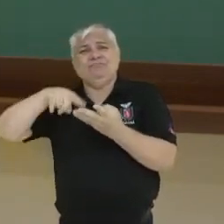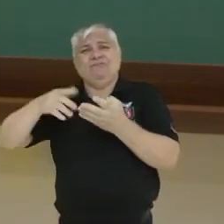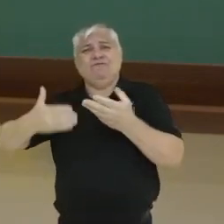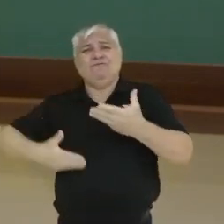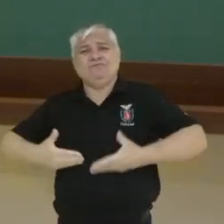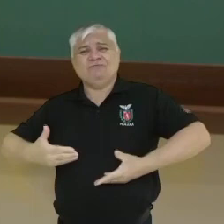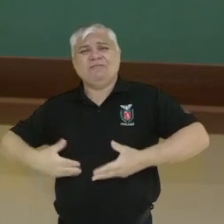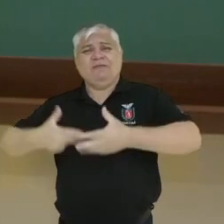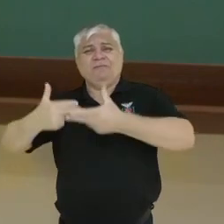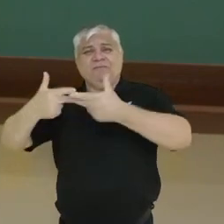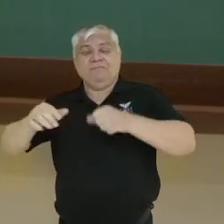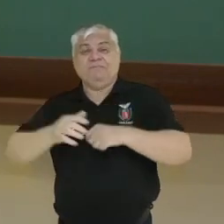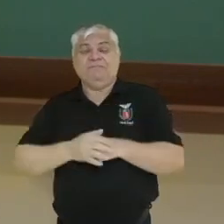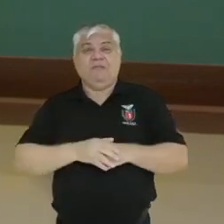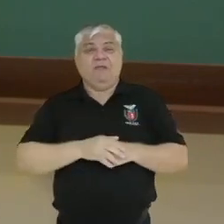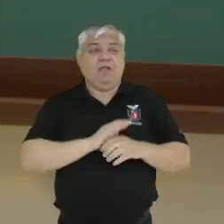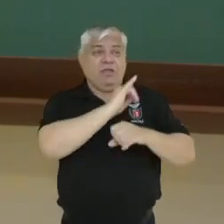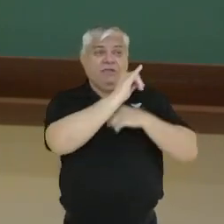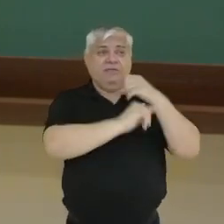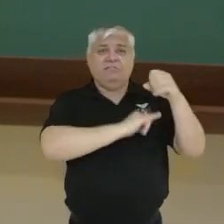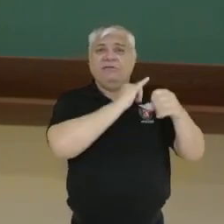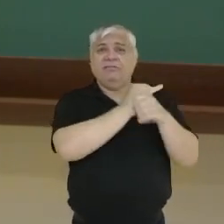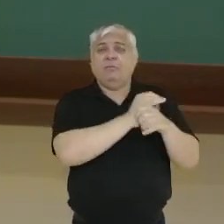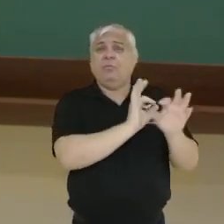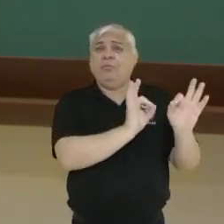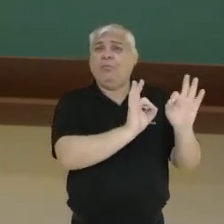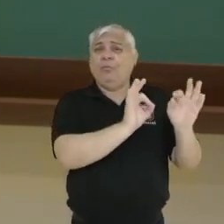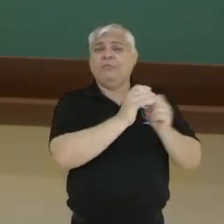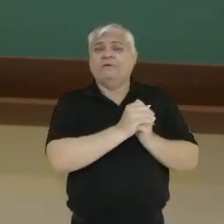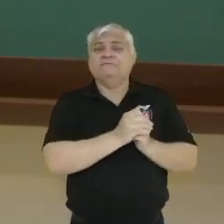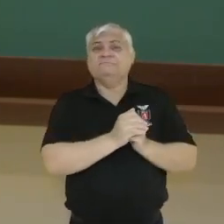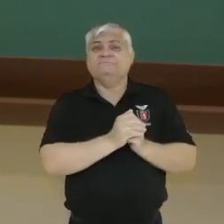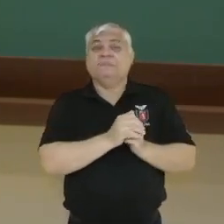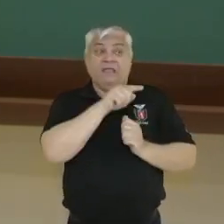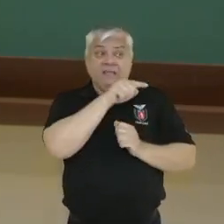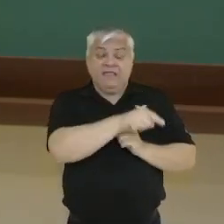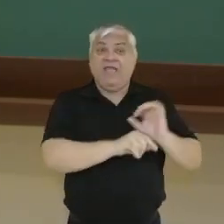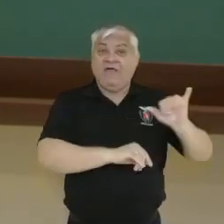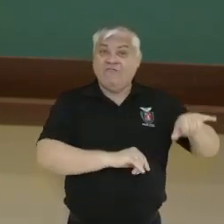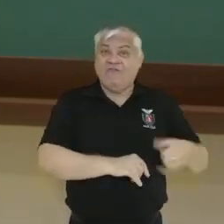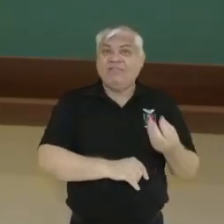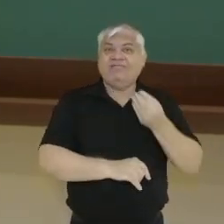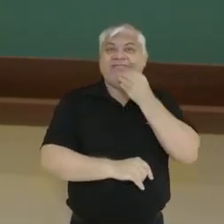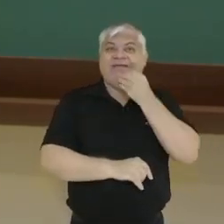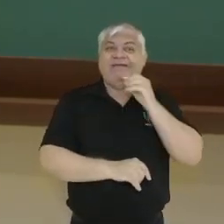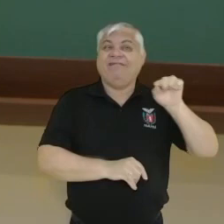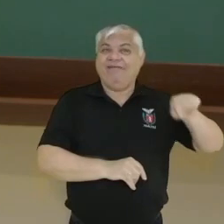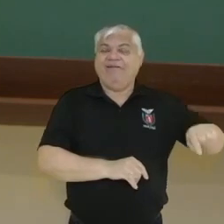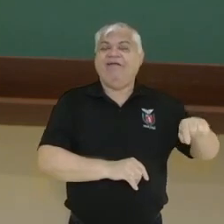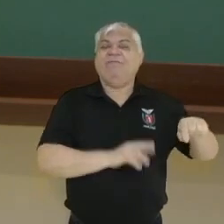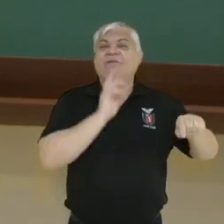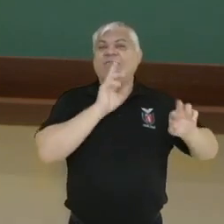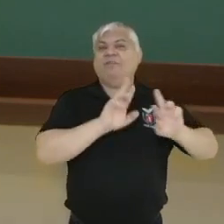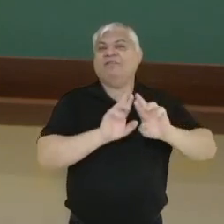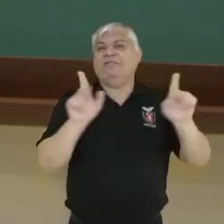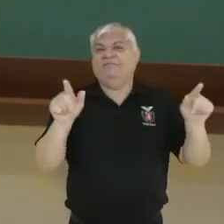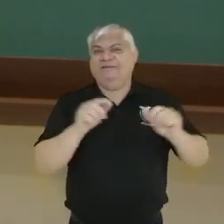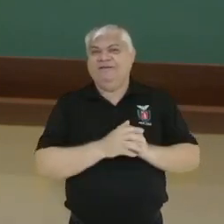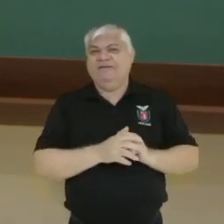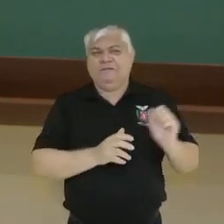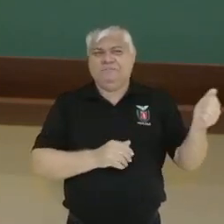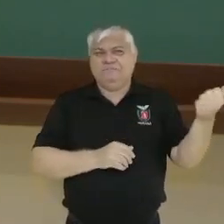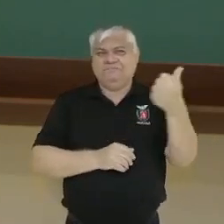negócio online. As vantagens e desvantagens de um negócio online é o contrário do físico. Você vai